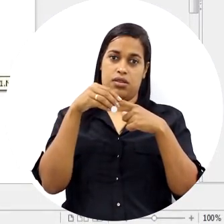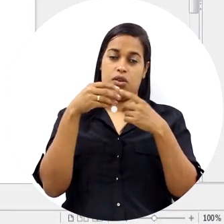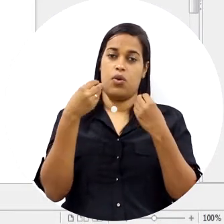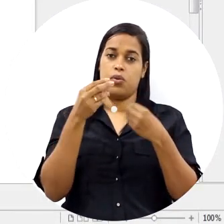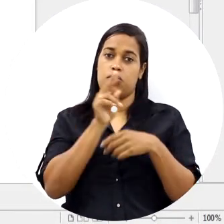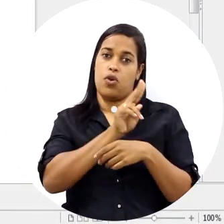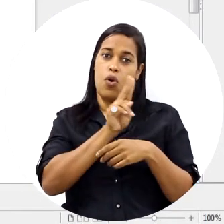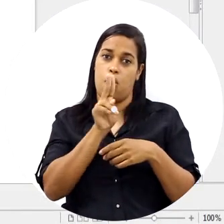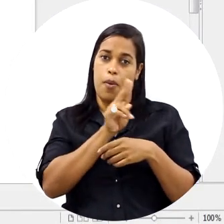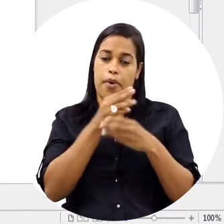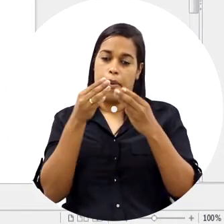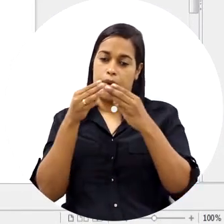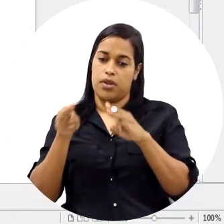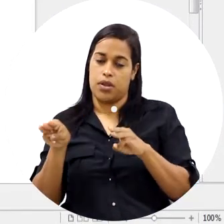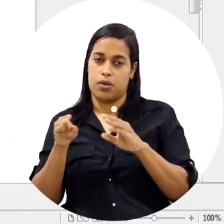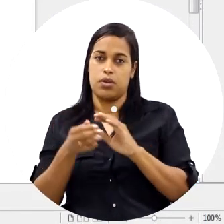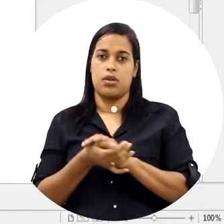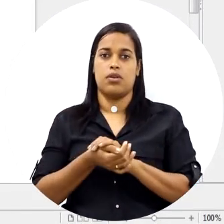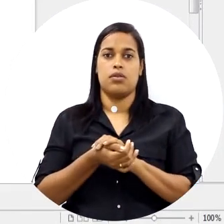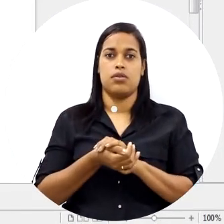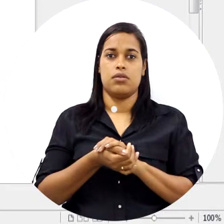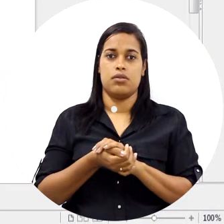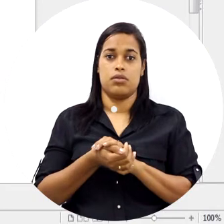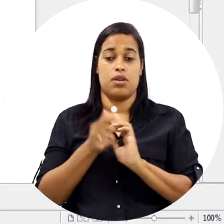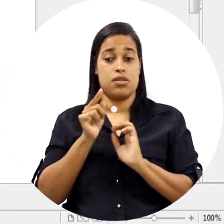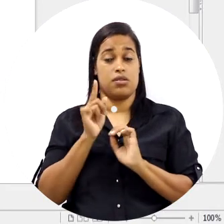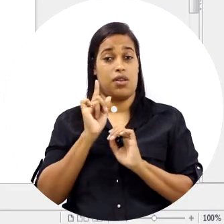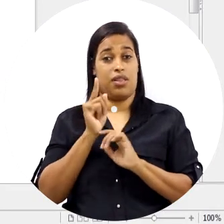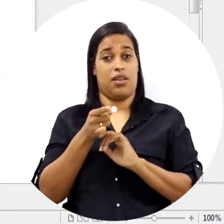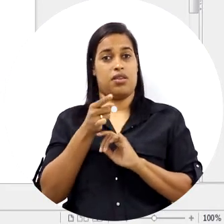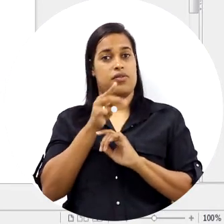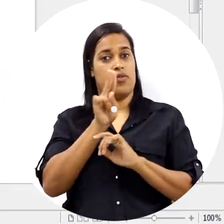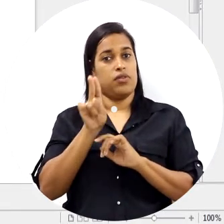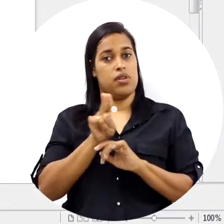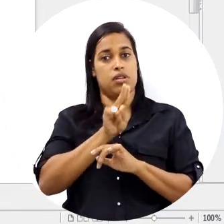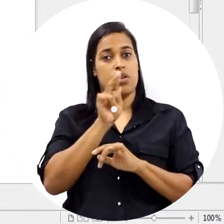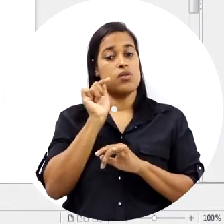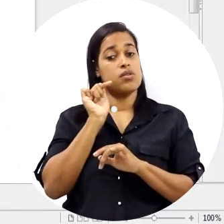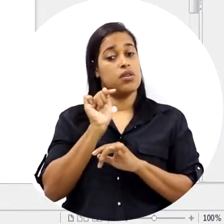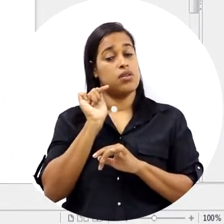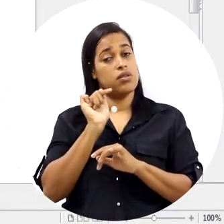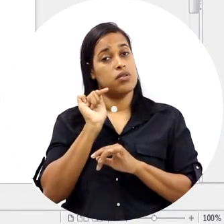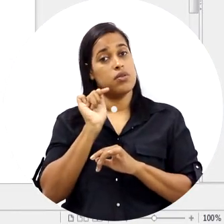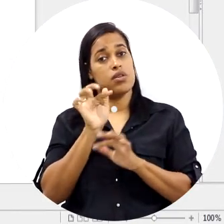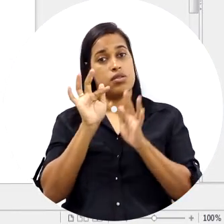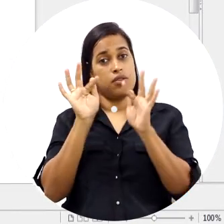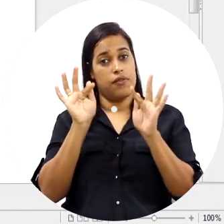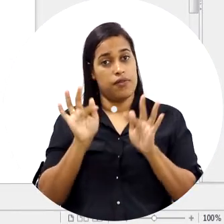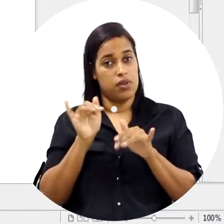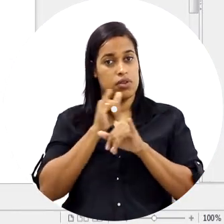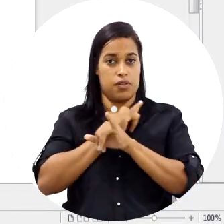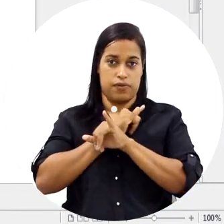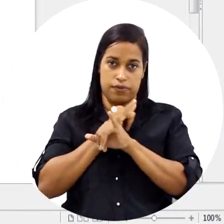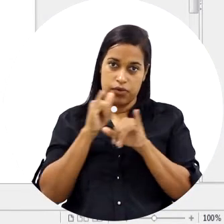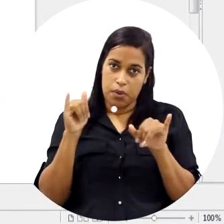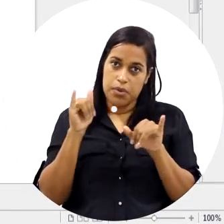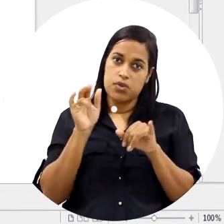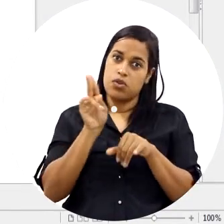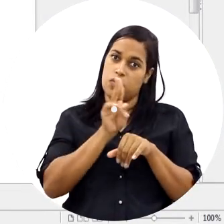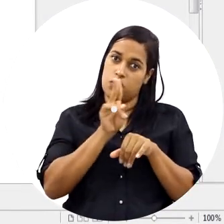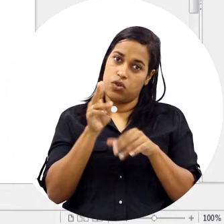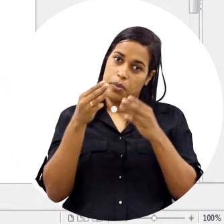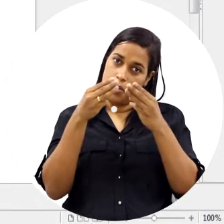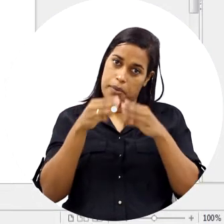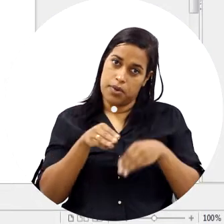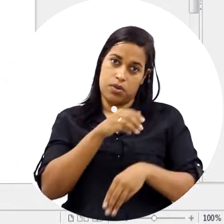com o nome e aqui a matrícula. Essa é a indicação que você está utilizando para essa malha direta, essa fonte de dados, que ele vai carregar o nome e a